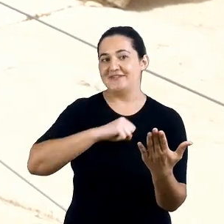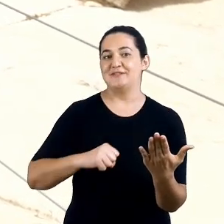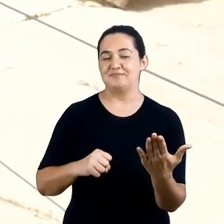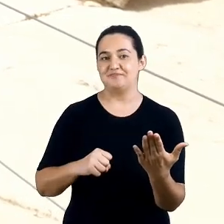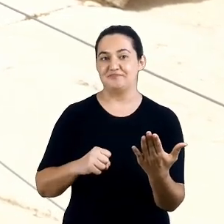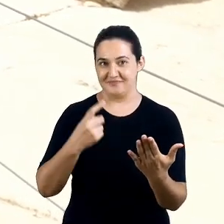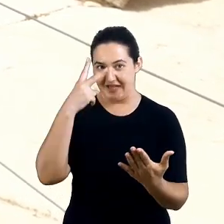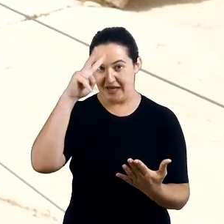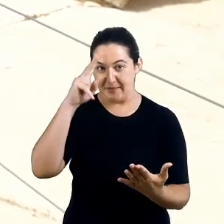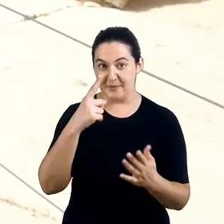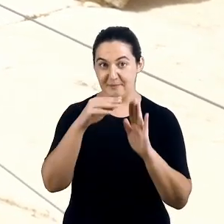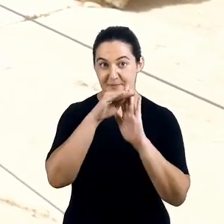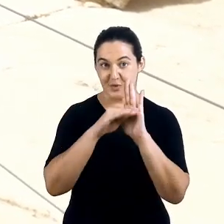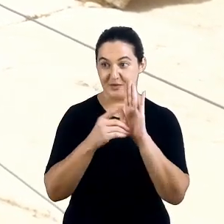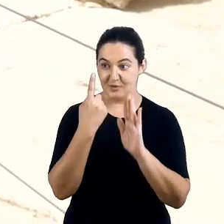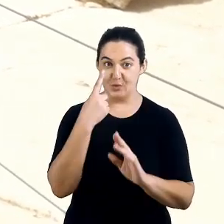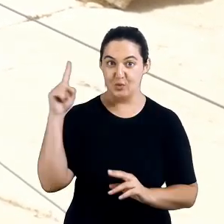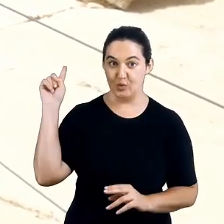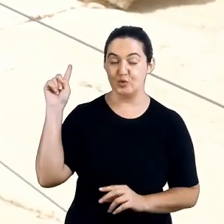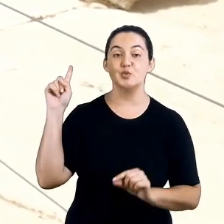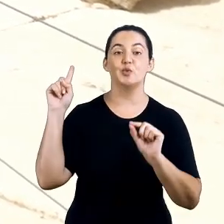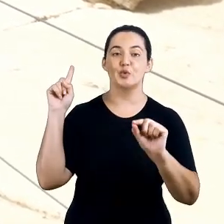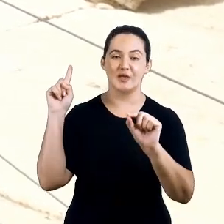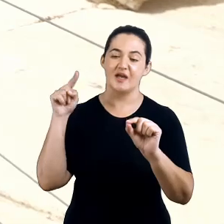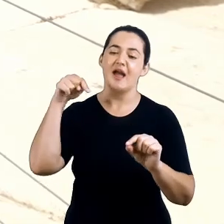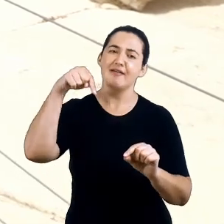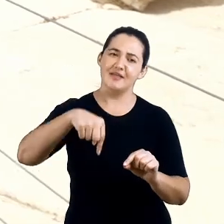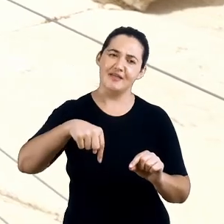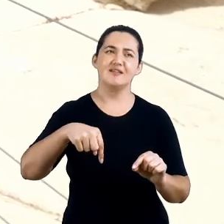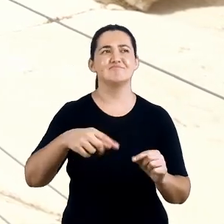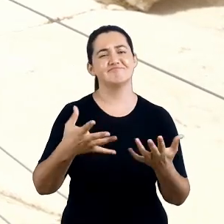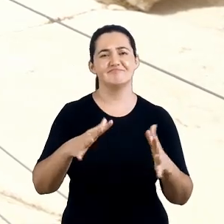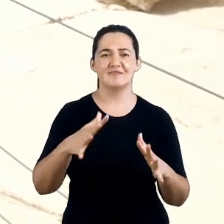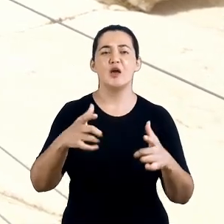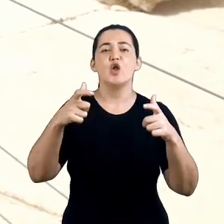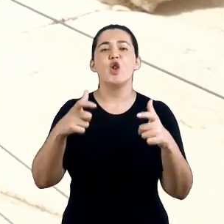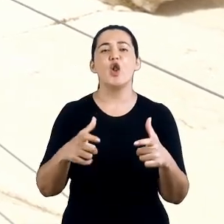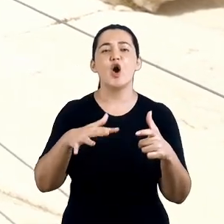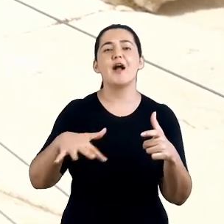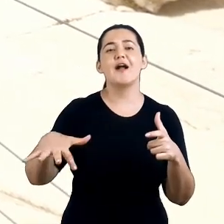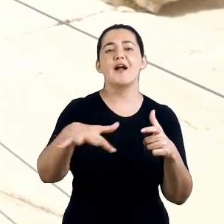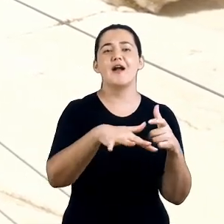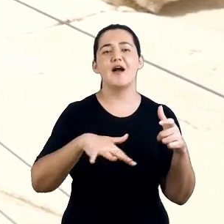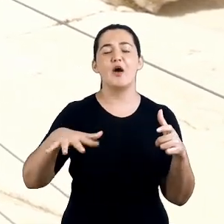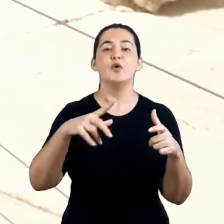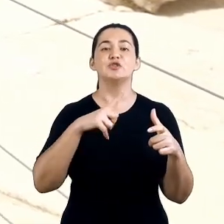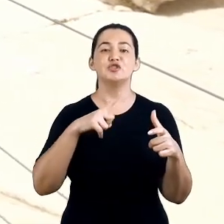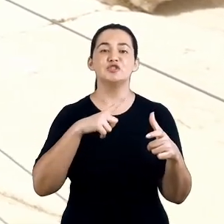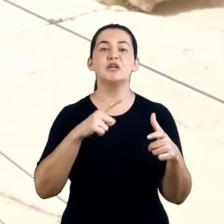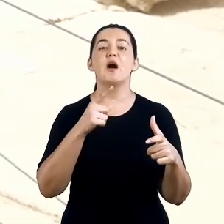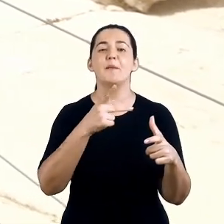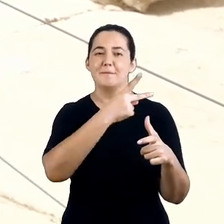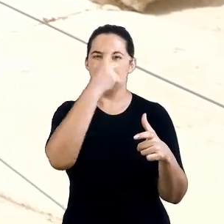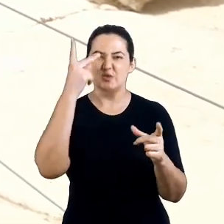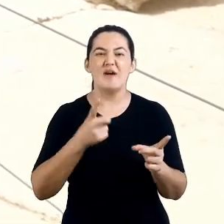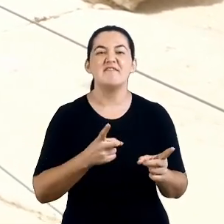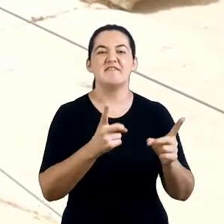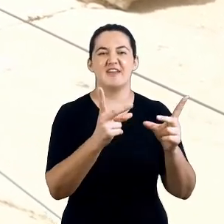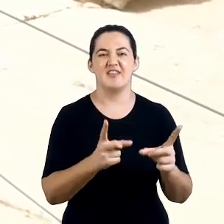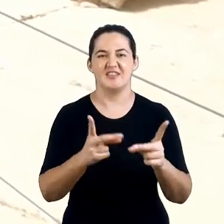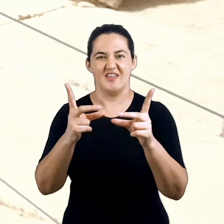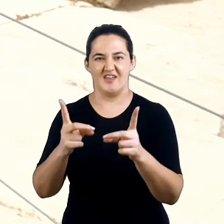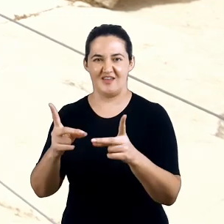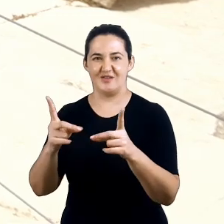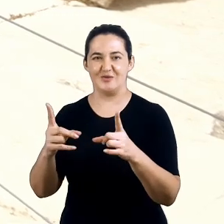Se você se lembra, no último programa Evidências, nós dissemos que aqui provavelmente era o local onde ficavam os cambistas ou